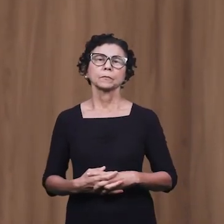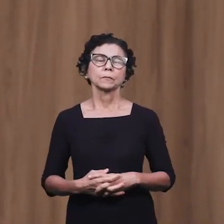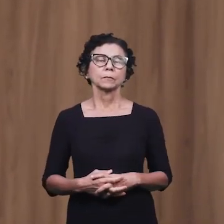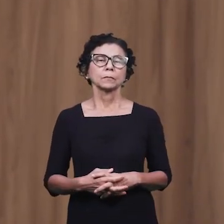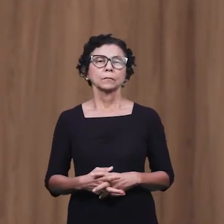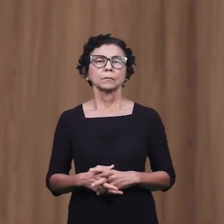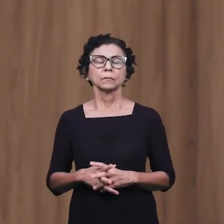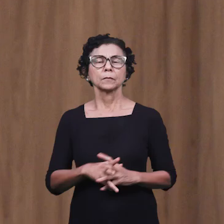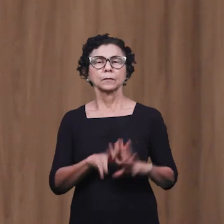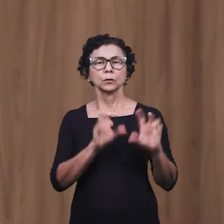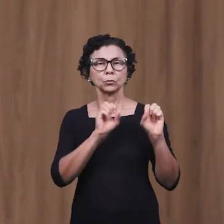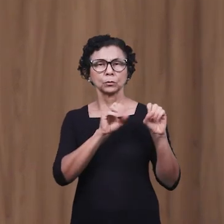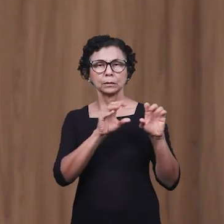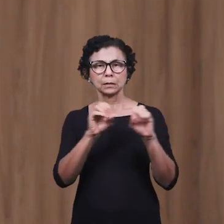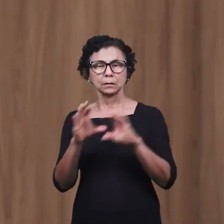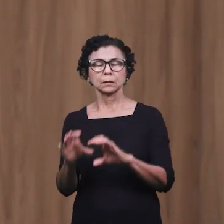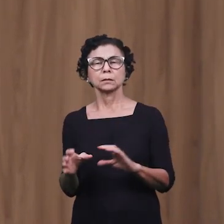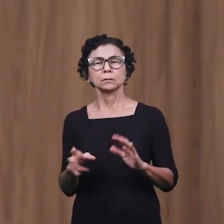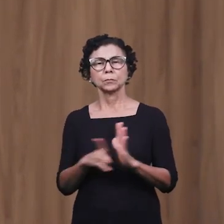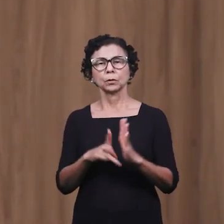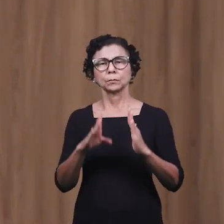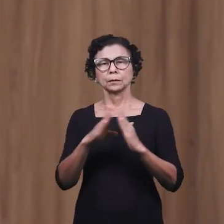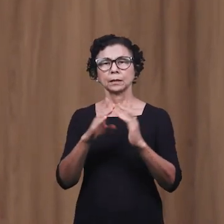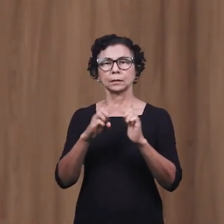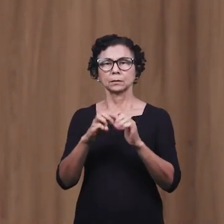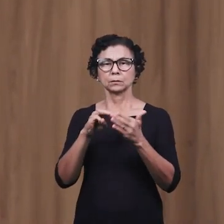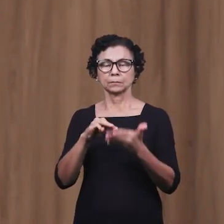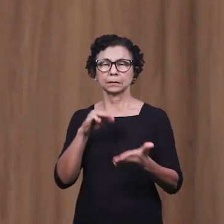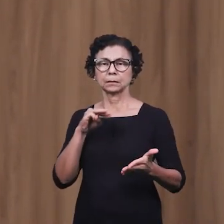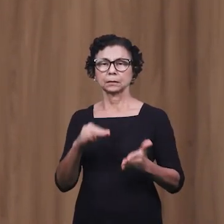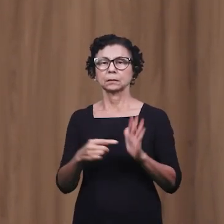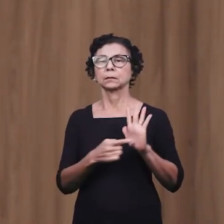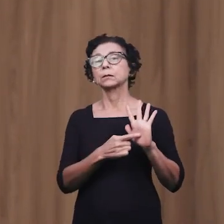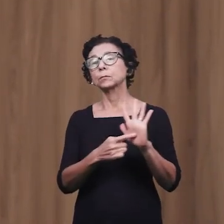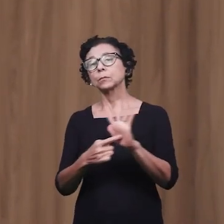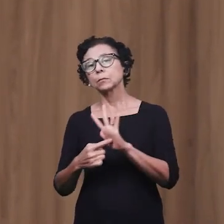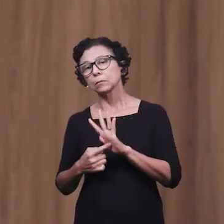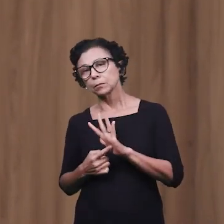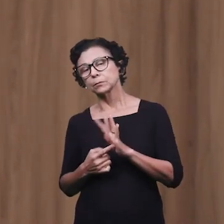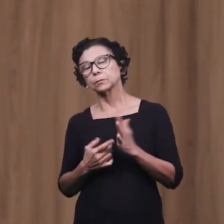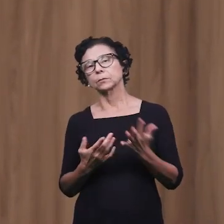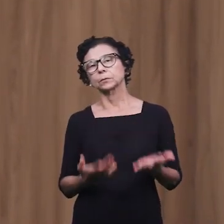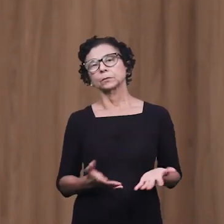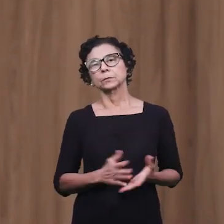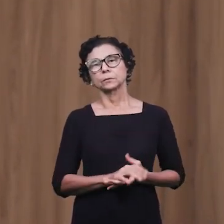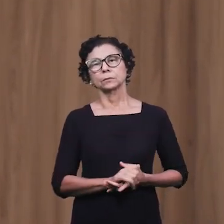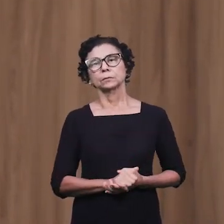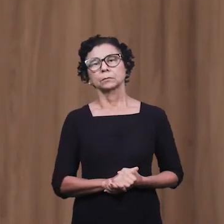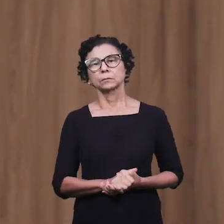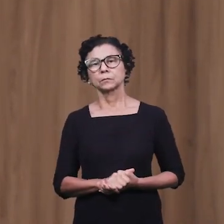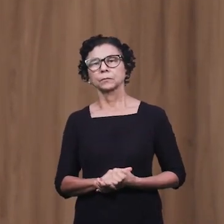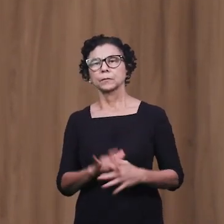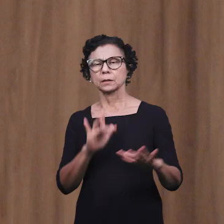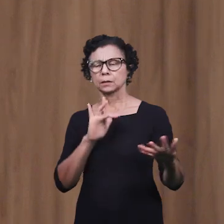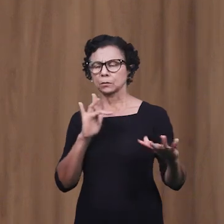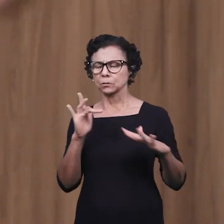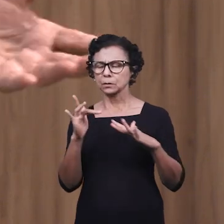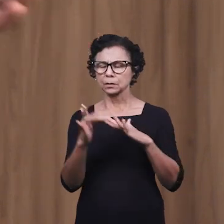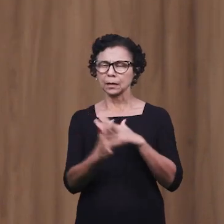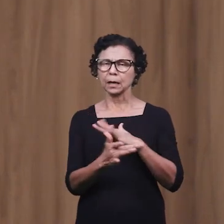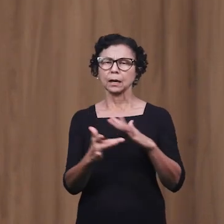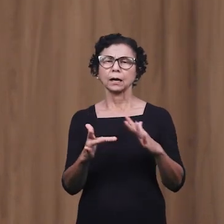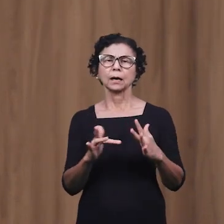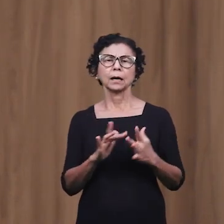Cristã Maranata, né, exibe, não só nas redes